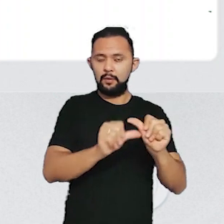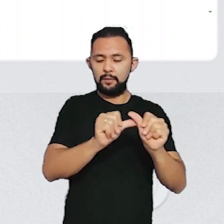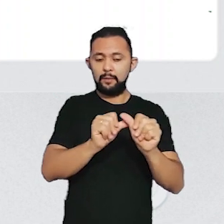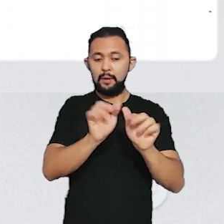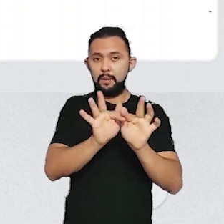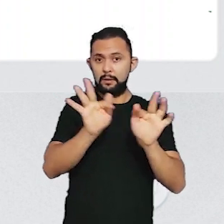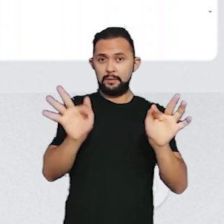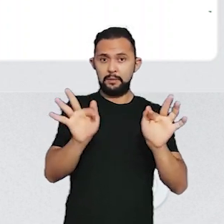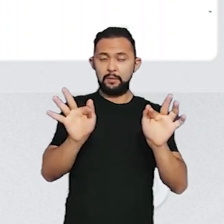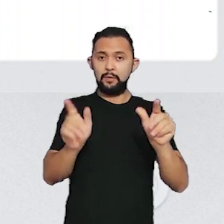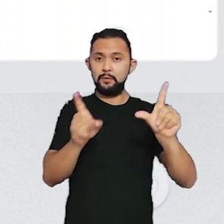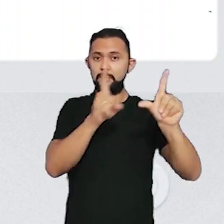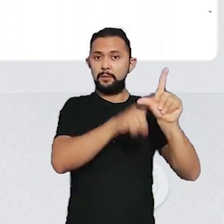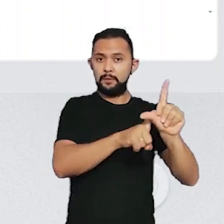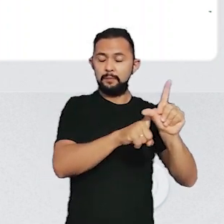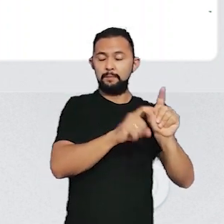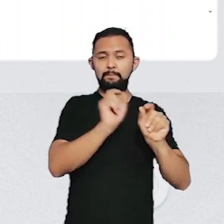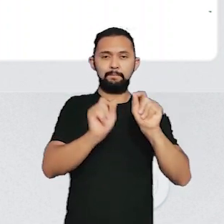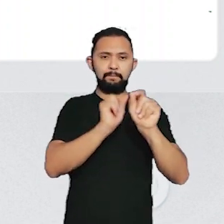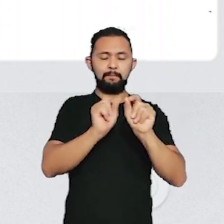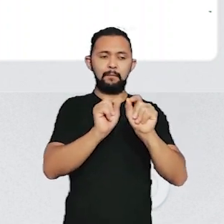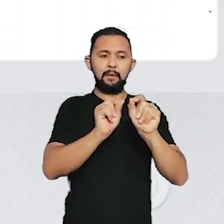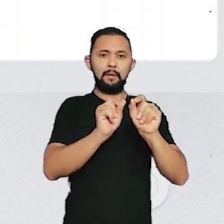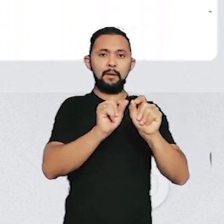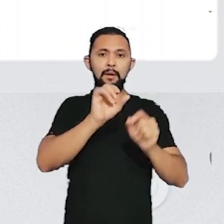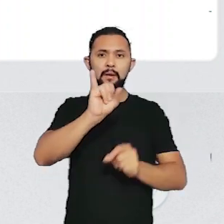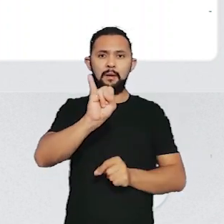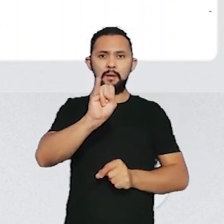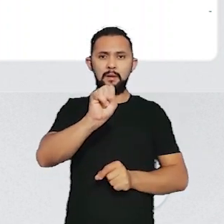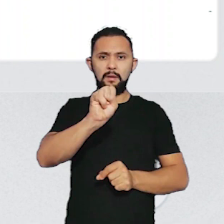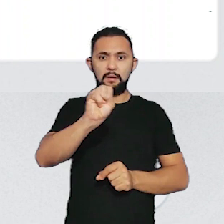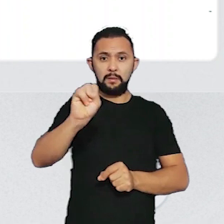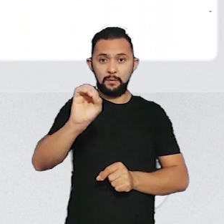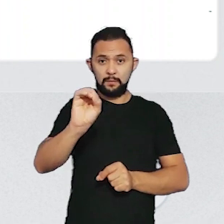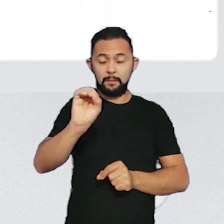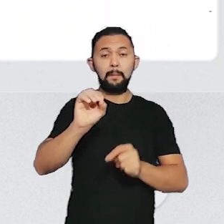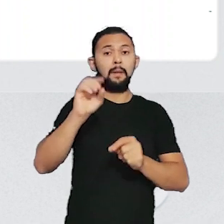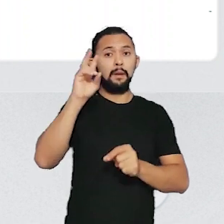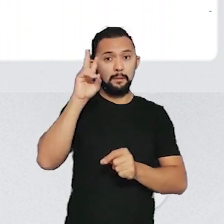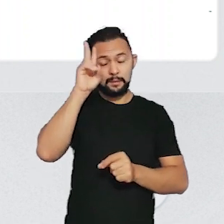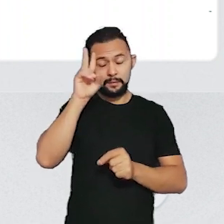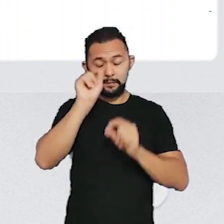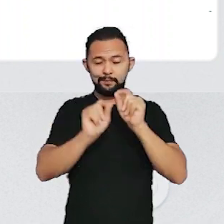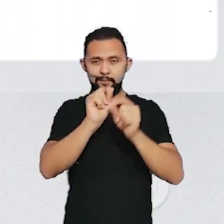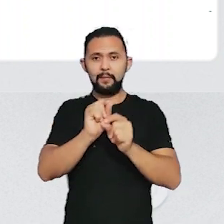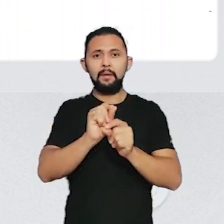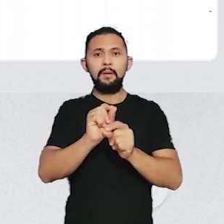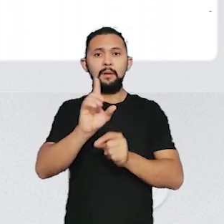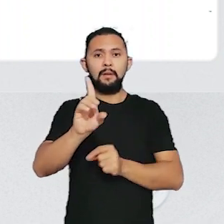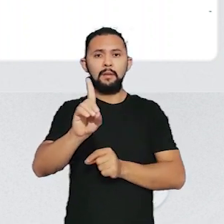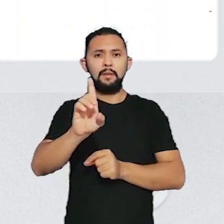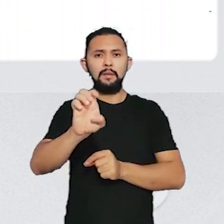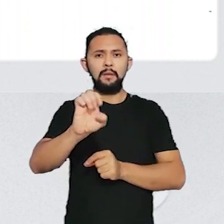fazer isso tranquilamente, a oração ela é substantiva. Lembrando que quem deseja, deseja algo. É um